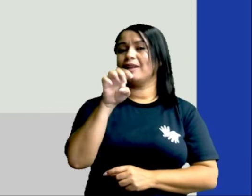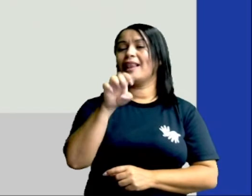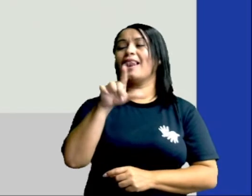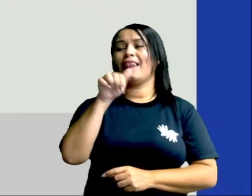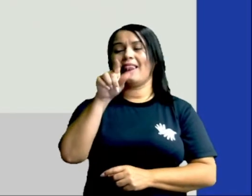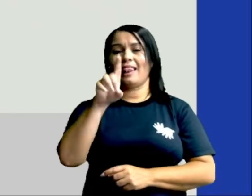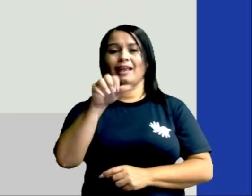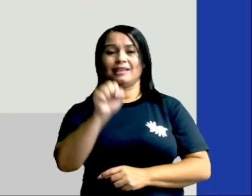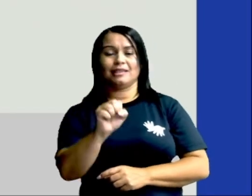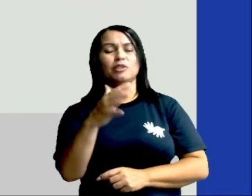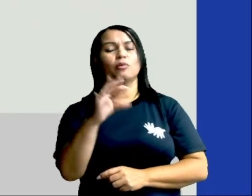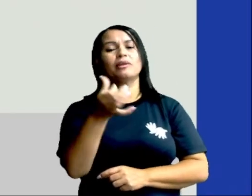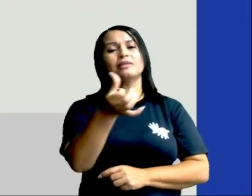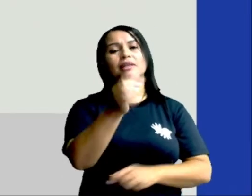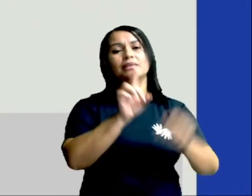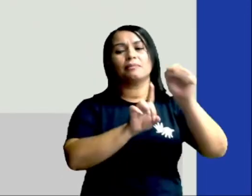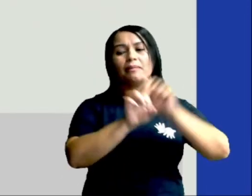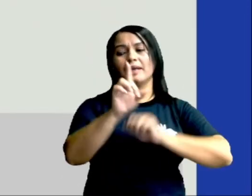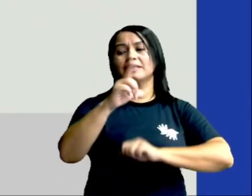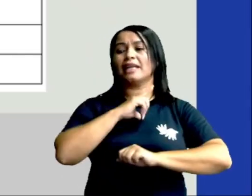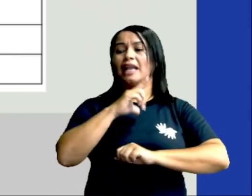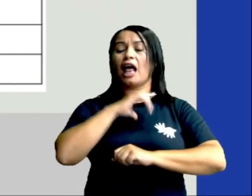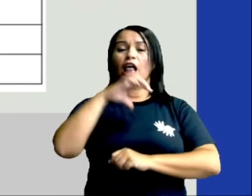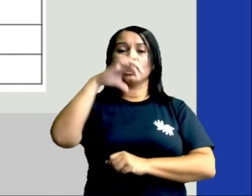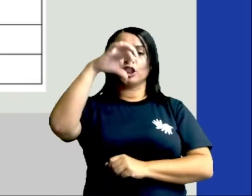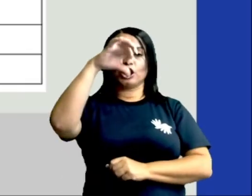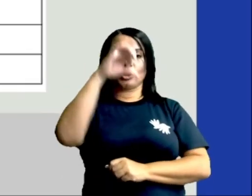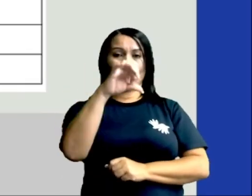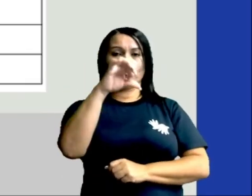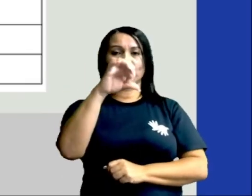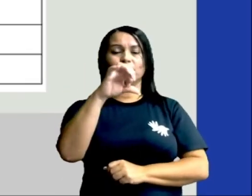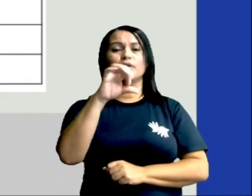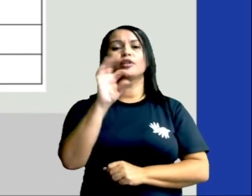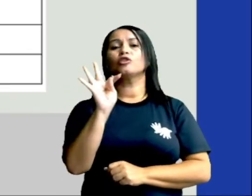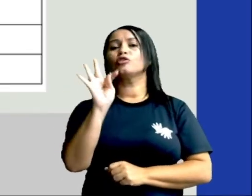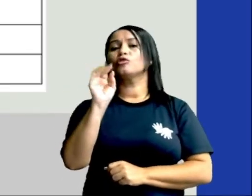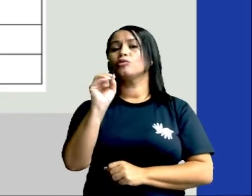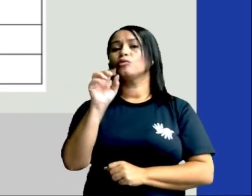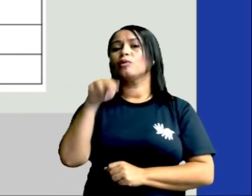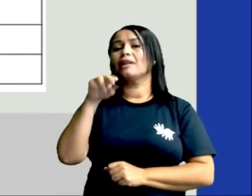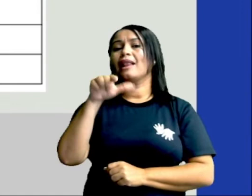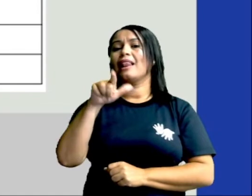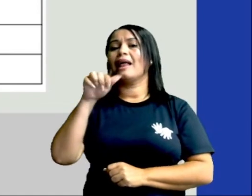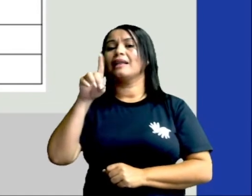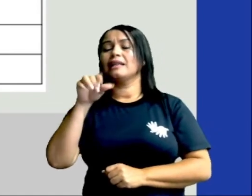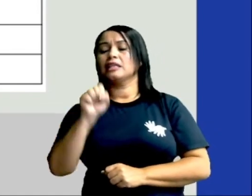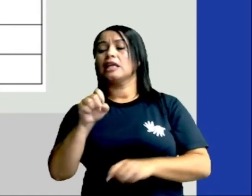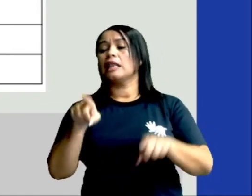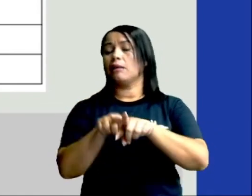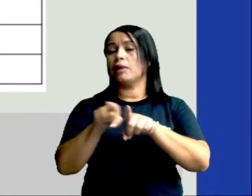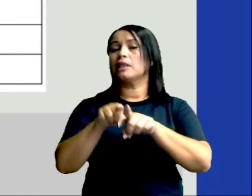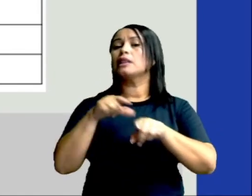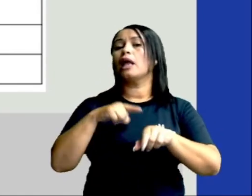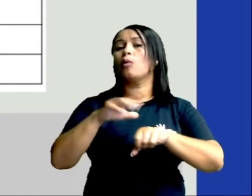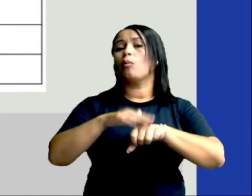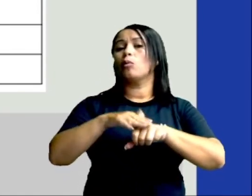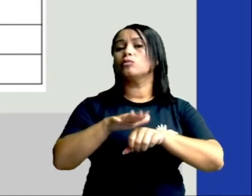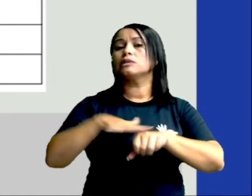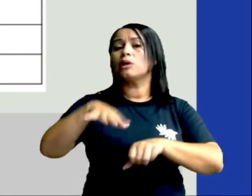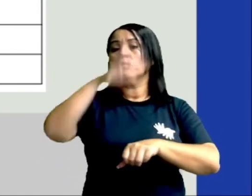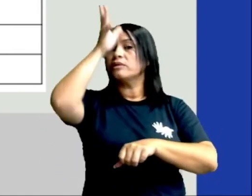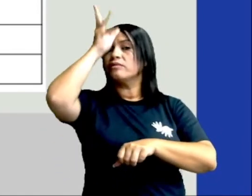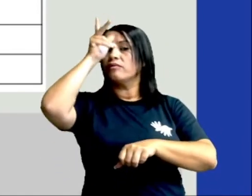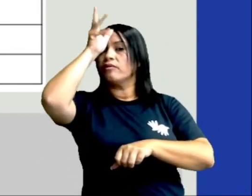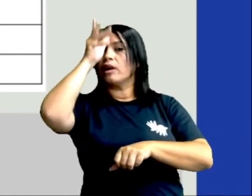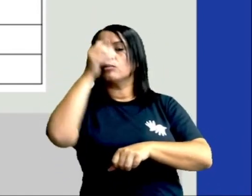terá apenas 9 toneladas. Então aqui eu também tenho uma produção de frango de 18 para